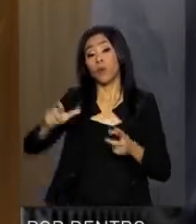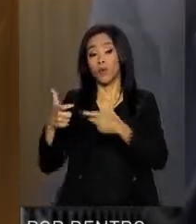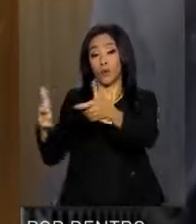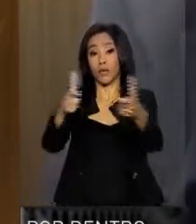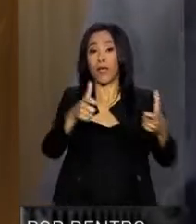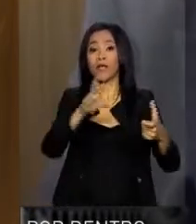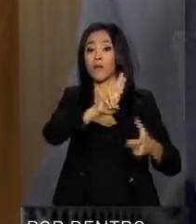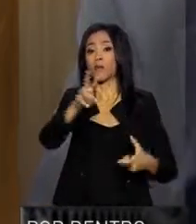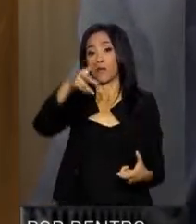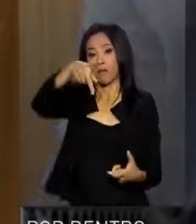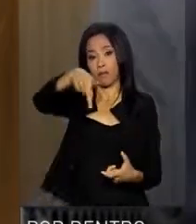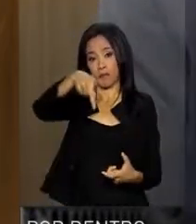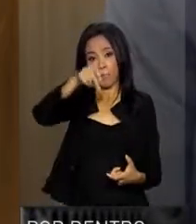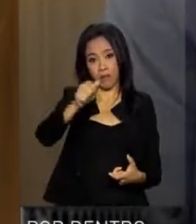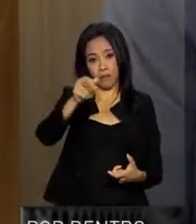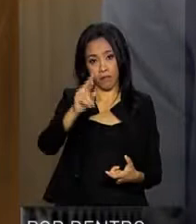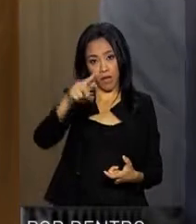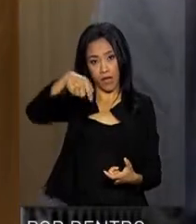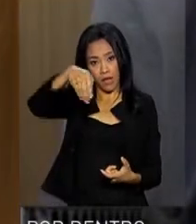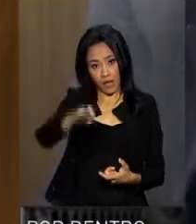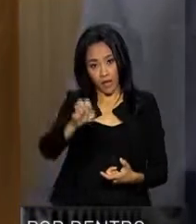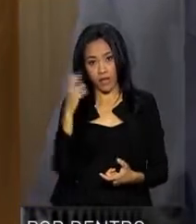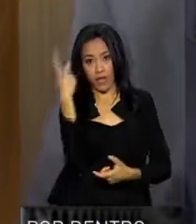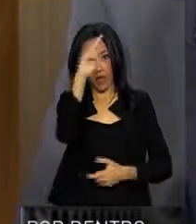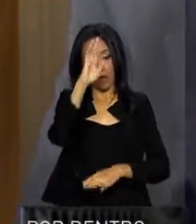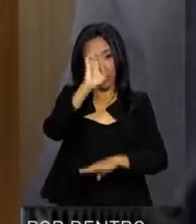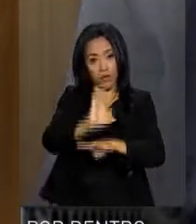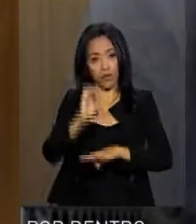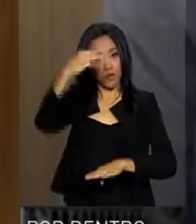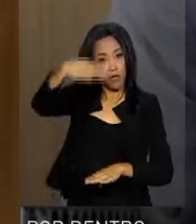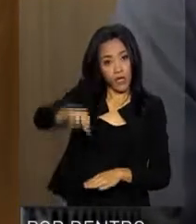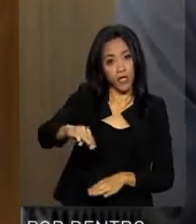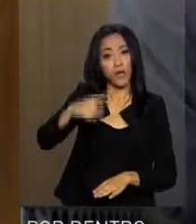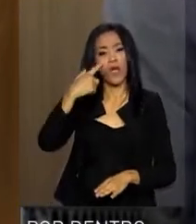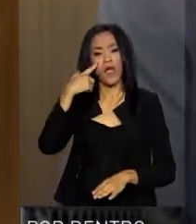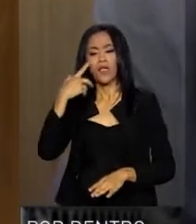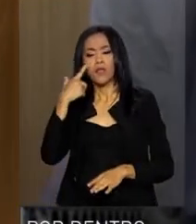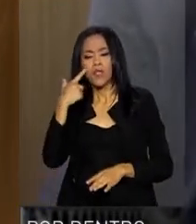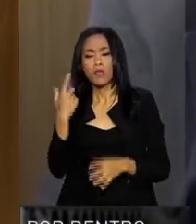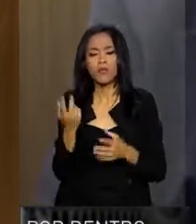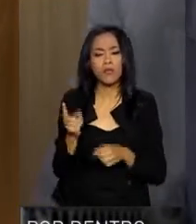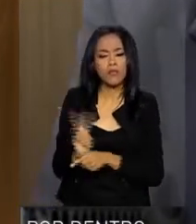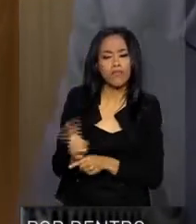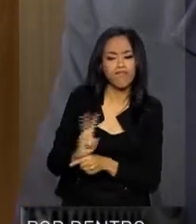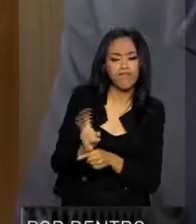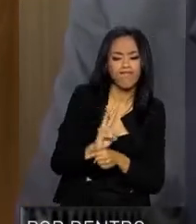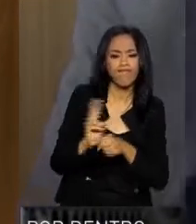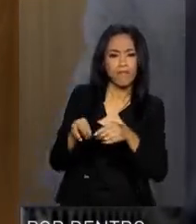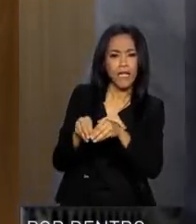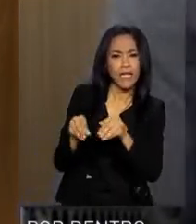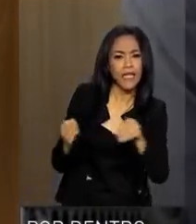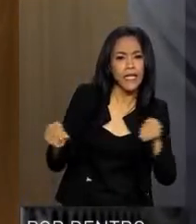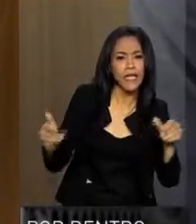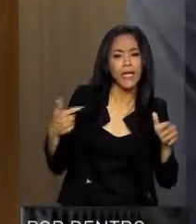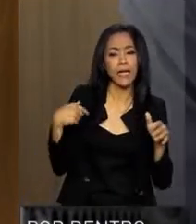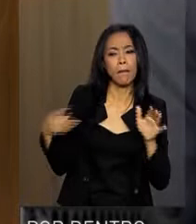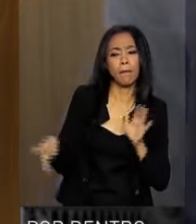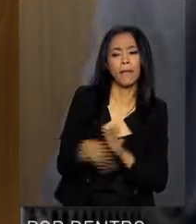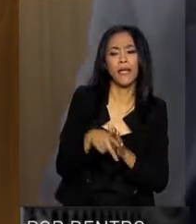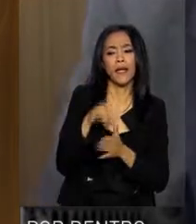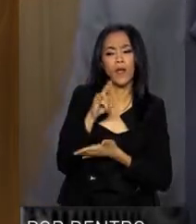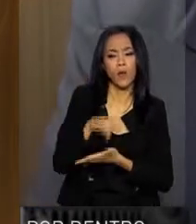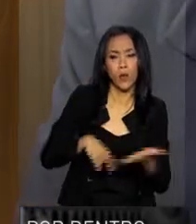nunca foram toda a regularização fundiária está sendo vista os parques estão sendo equipados eleições lá